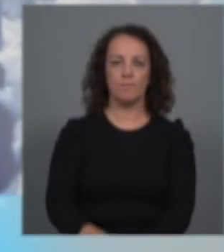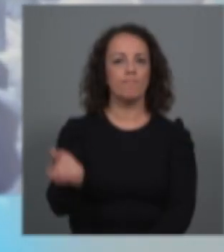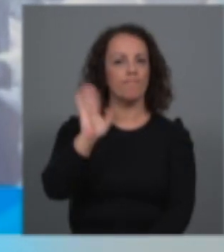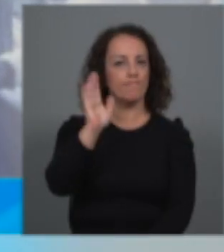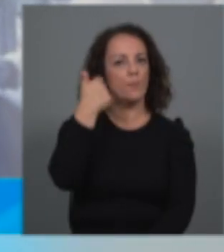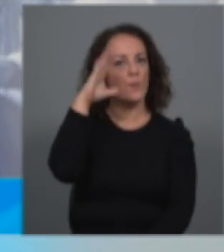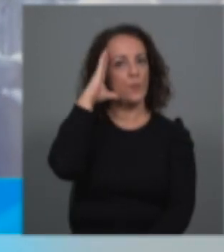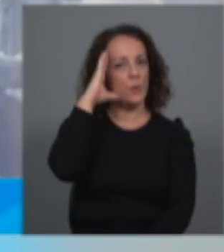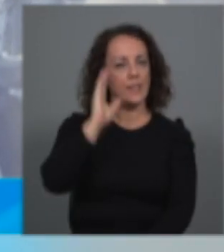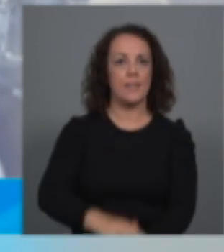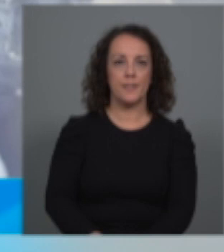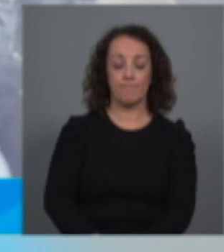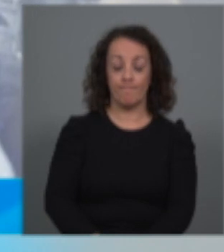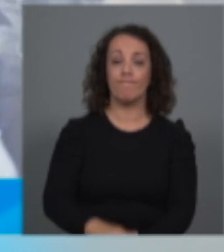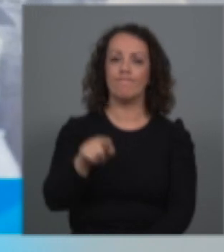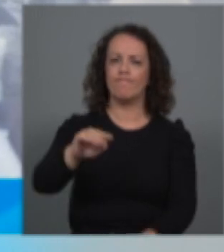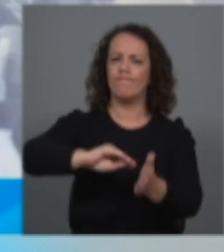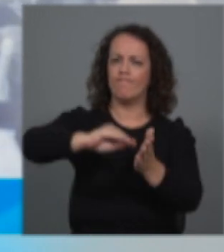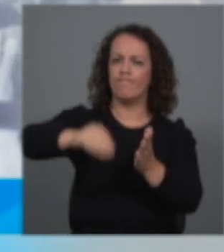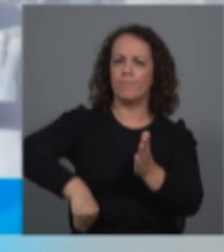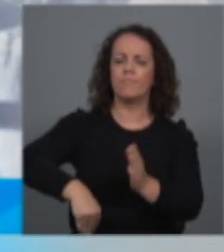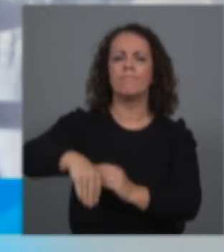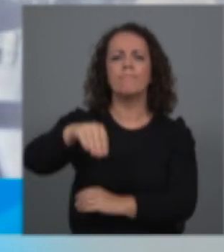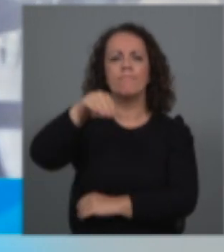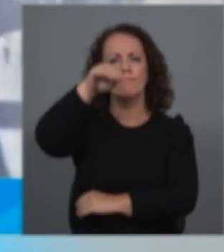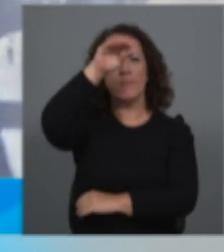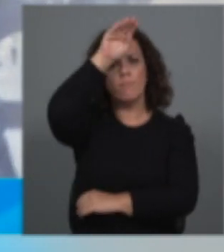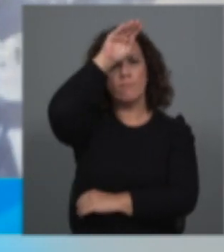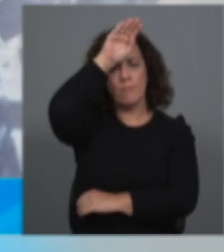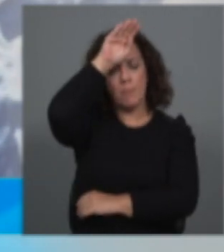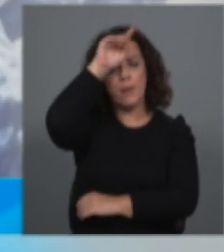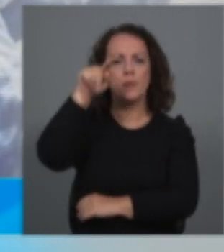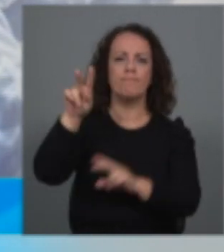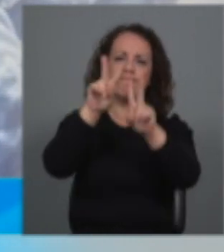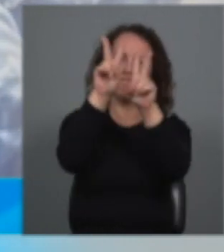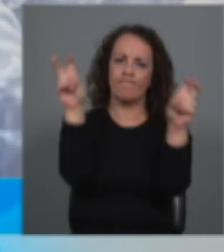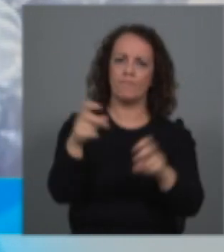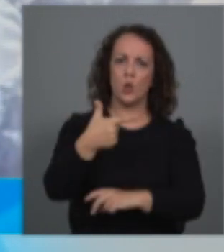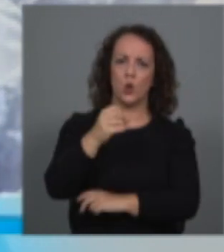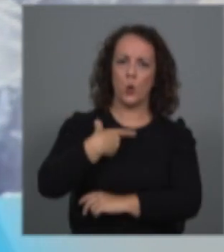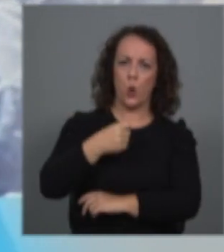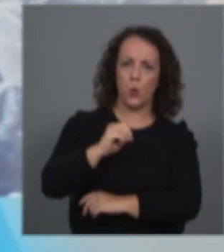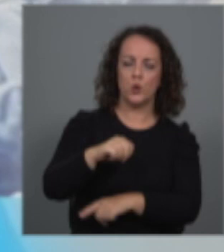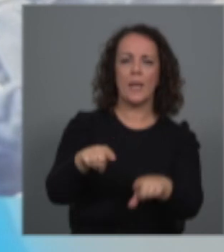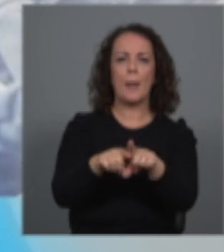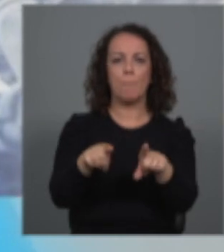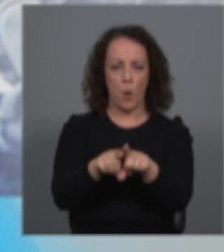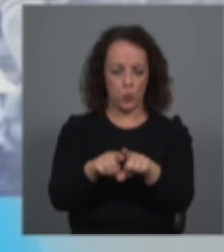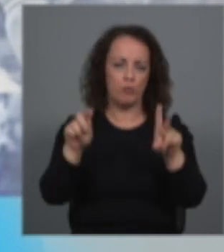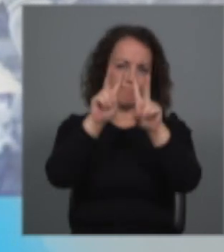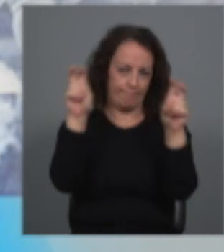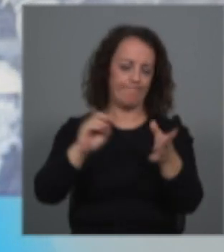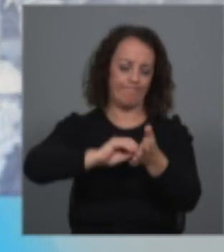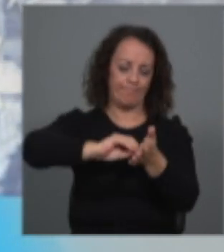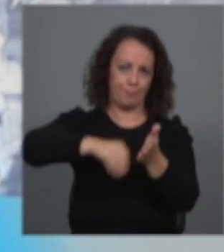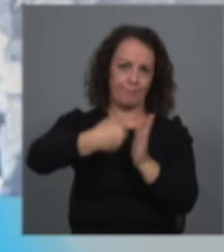Olá, muito boa tarde. Tomar a encíclica do Papa Todos Irmãos como um guia para cada dia do novo ano. É essa a proposta que lhe queremos